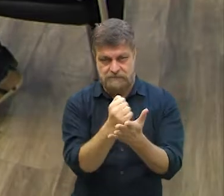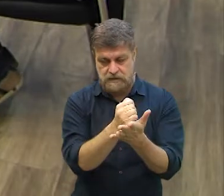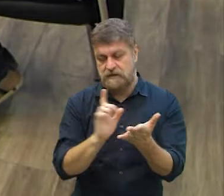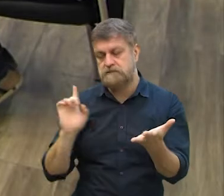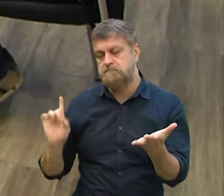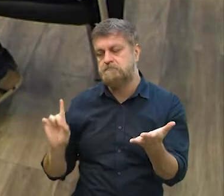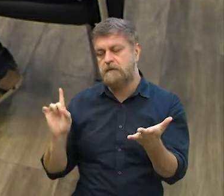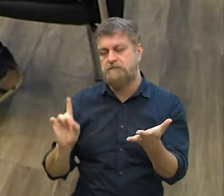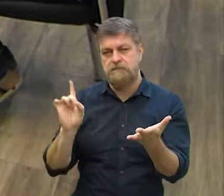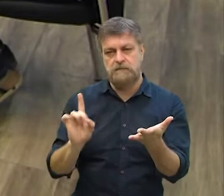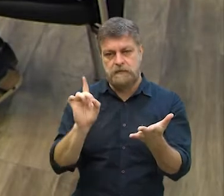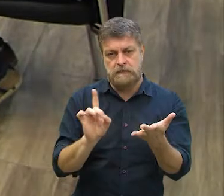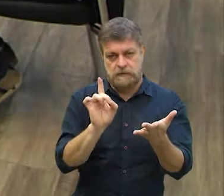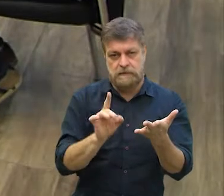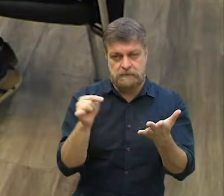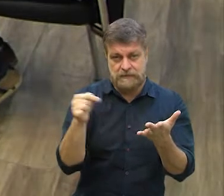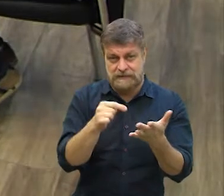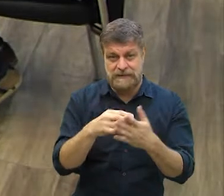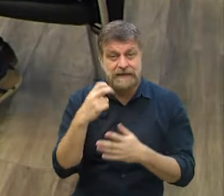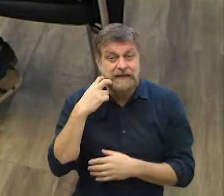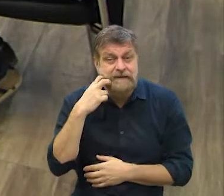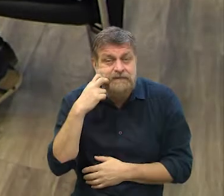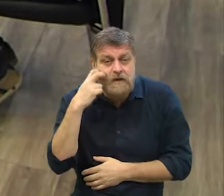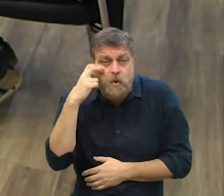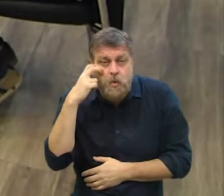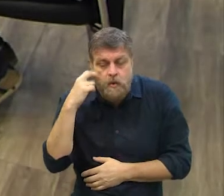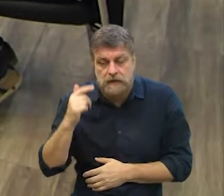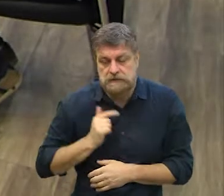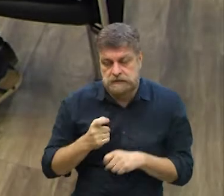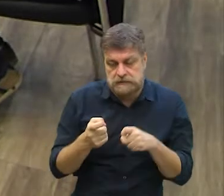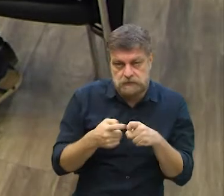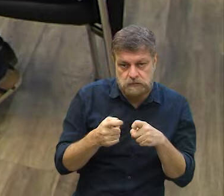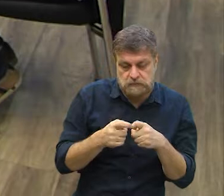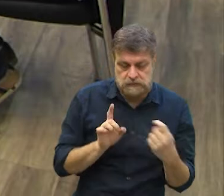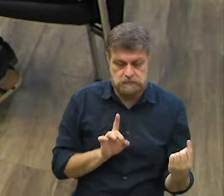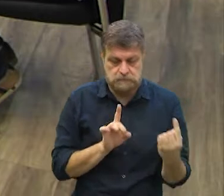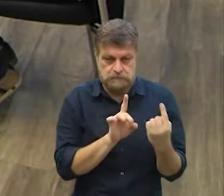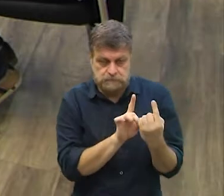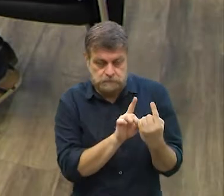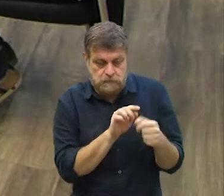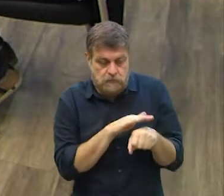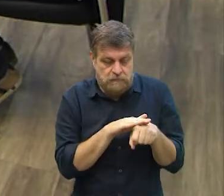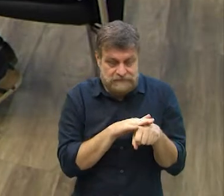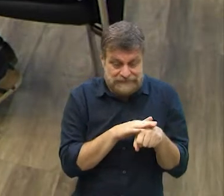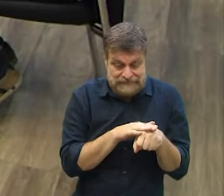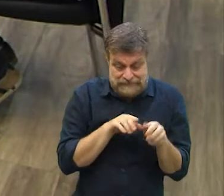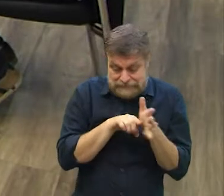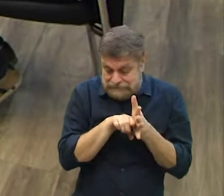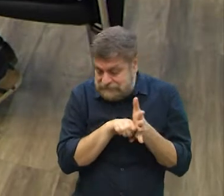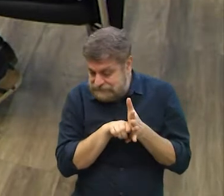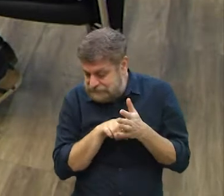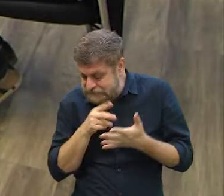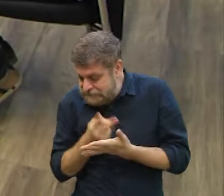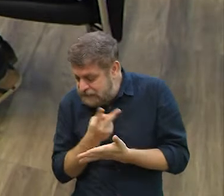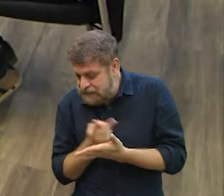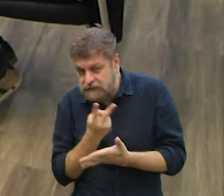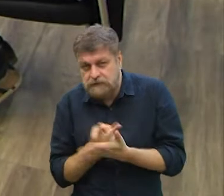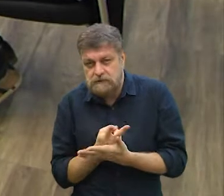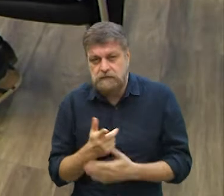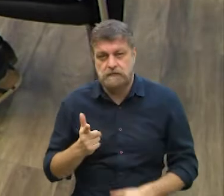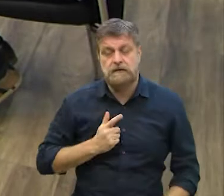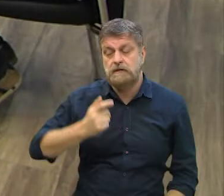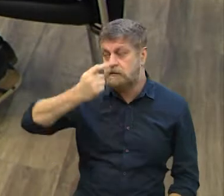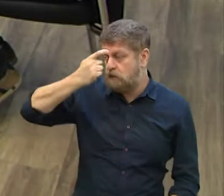sua farmácia, que você citou mesmo, né, que ficam com vergonha de ir até um médico, um especialista, para ver se tem alguma coisa